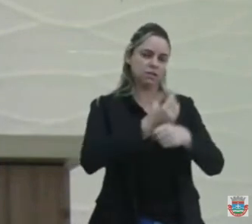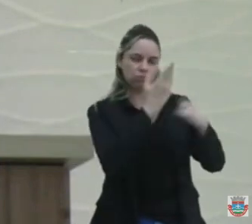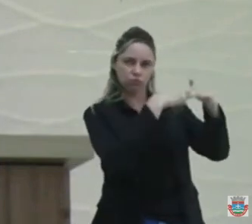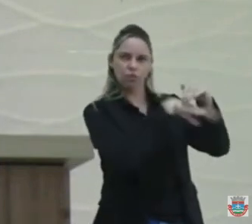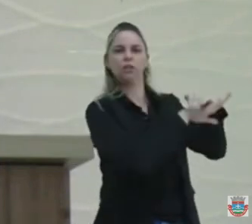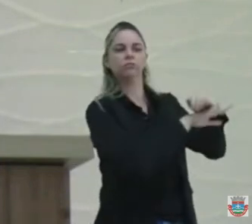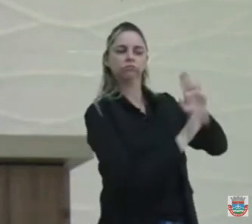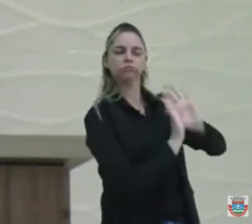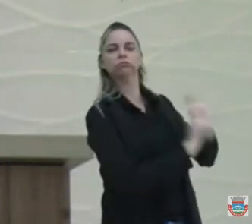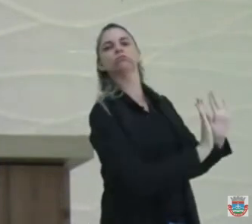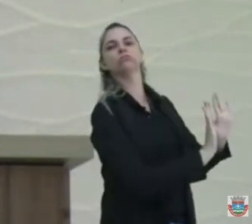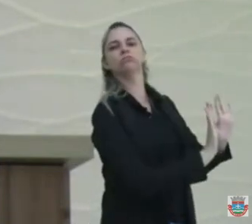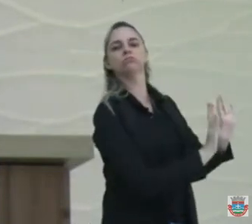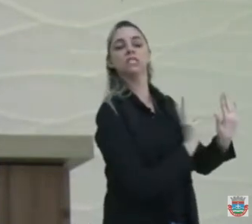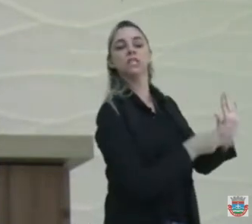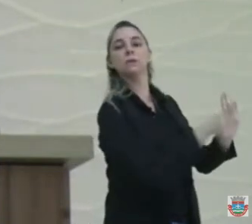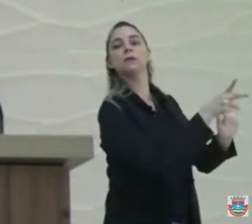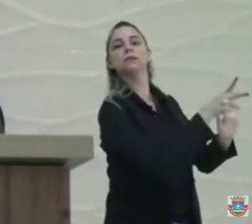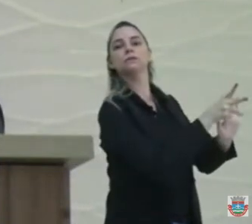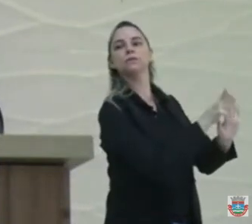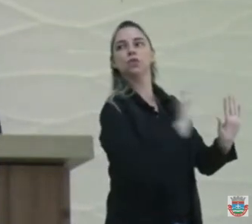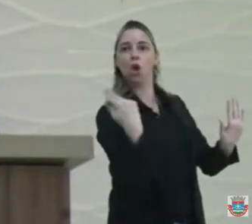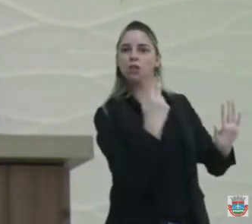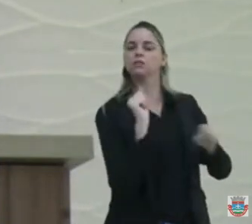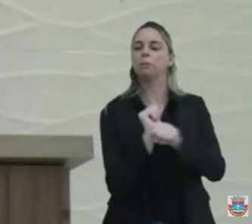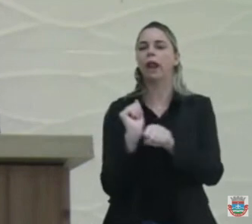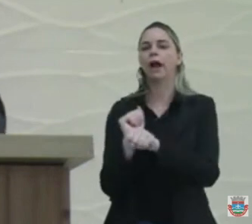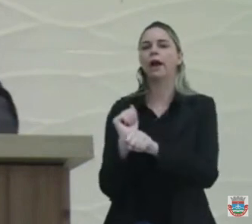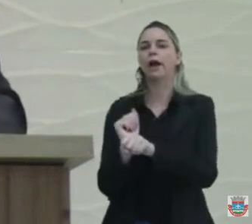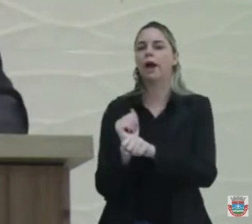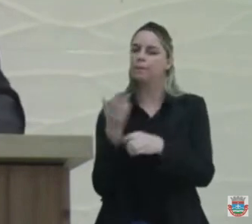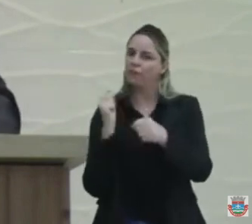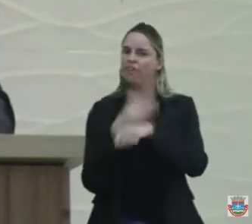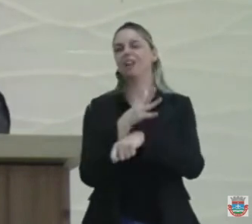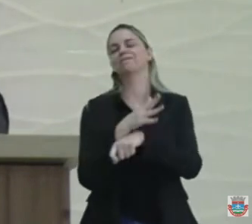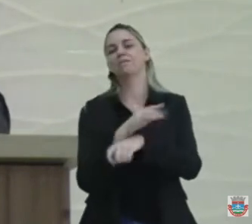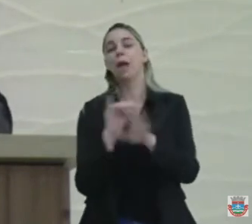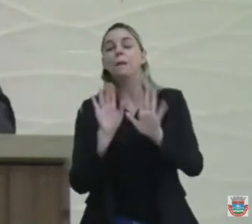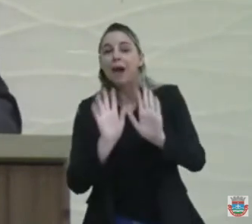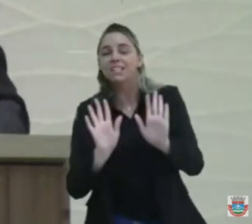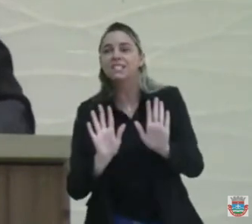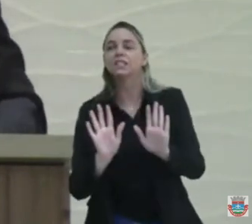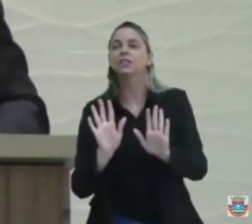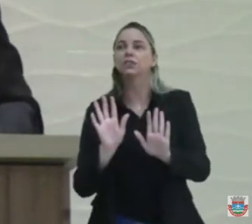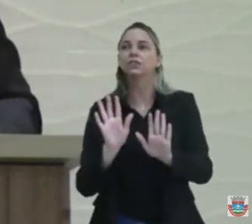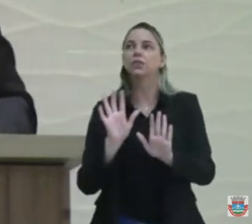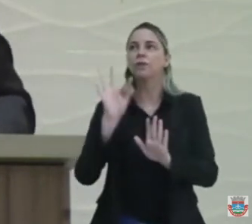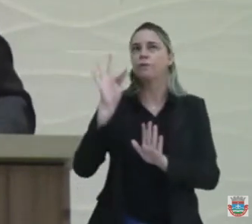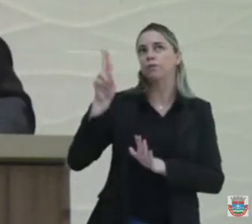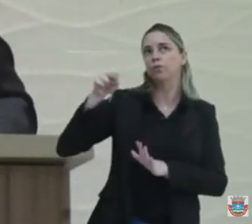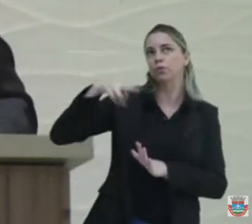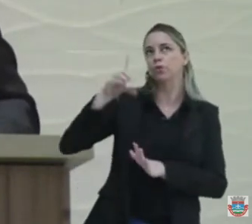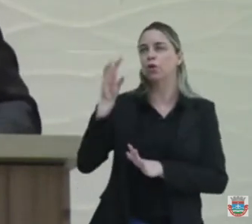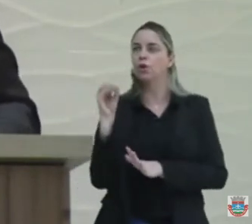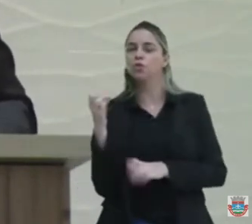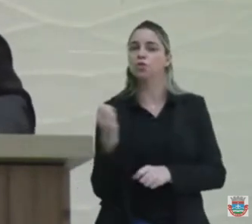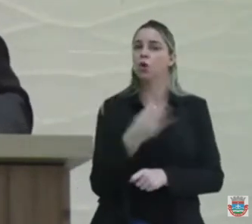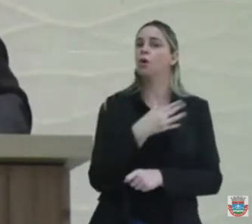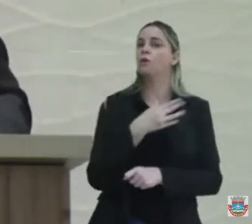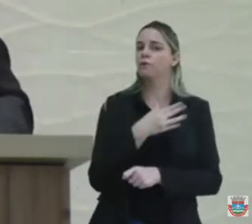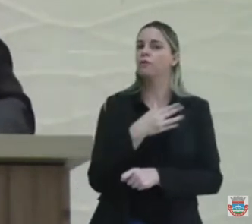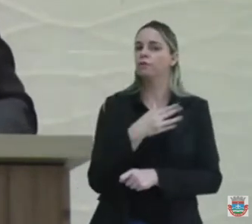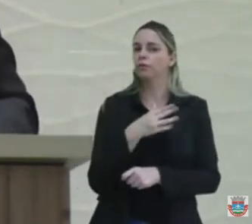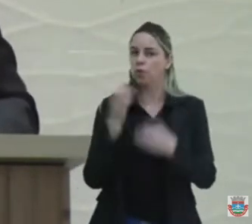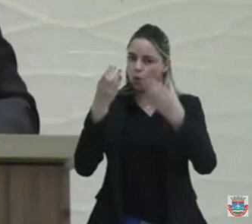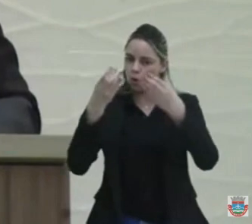aprovarmos. Agora, o fundo novo, quem entrar na prefeitura agora, vereador Rinaldo, em um